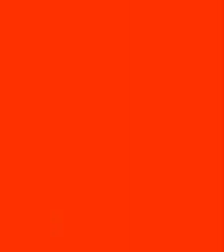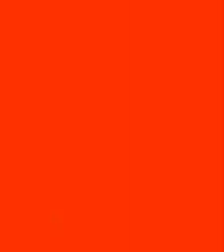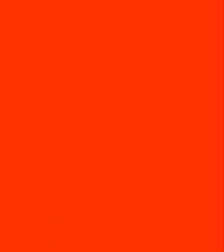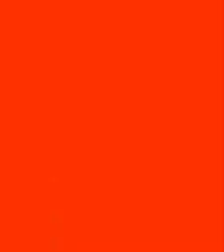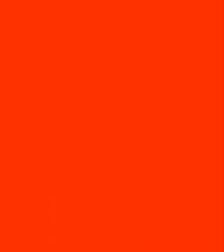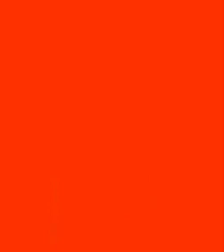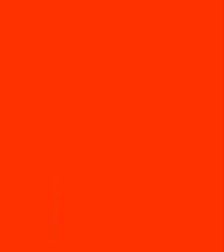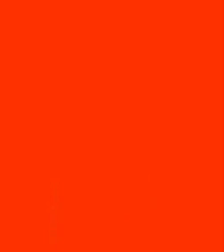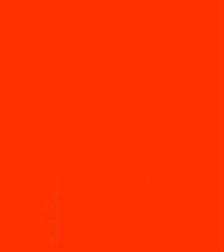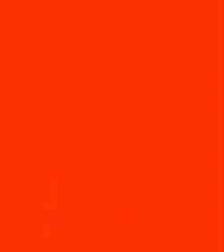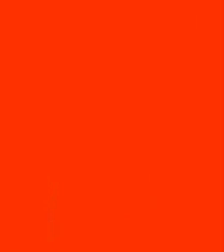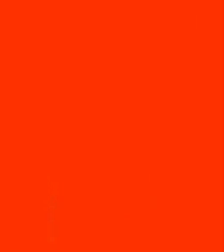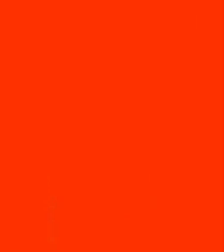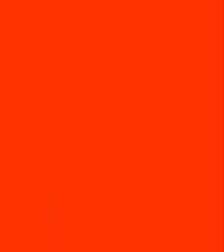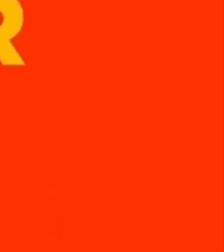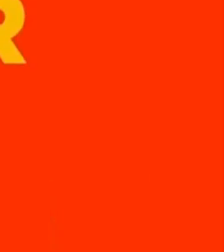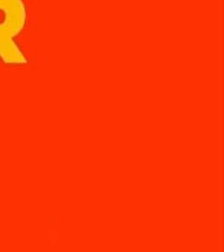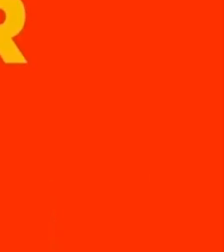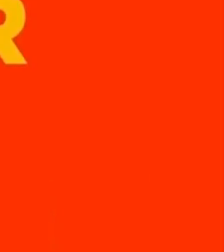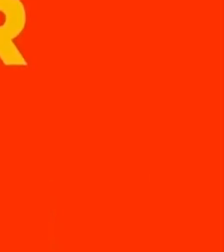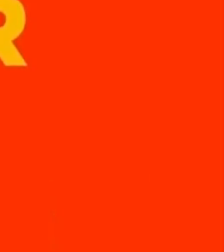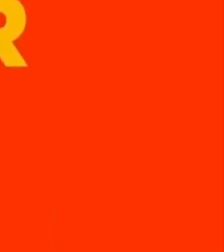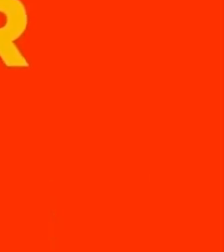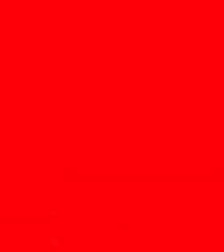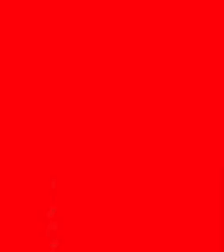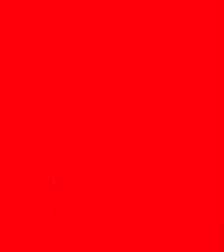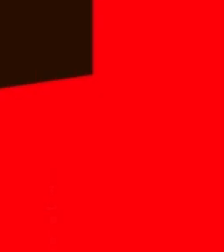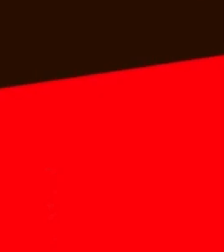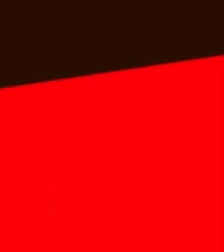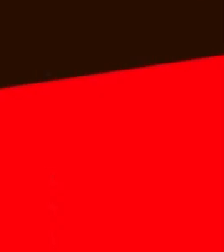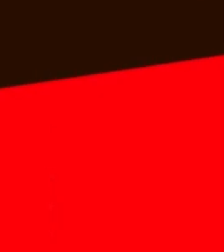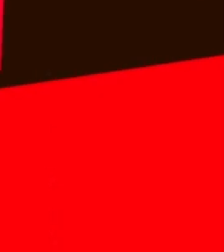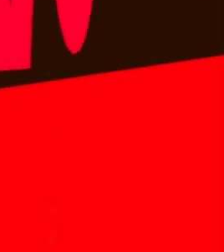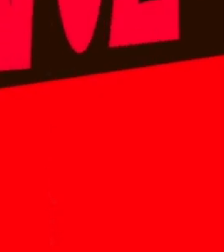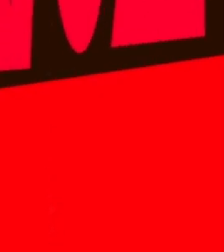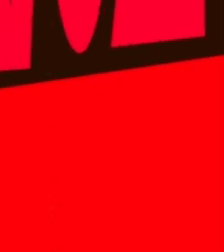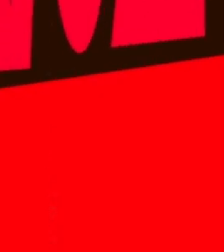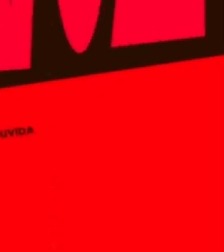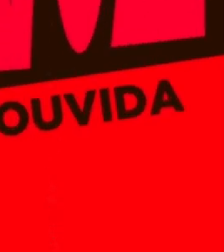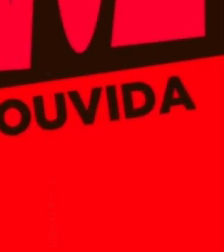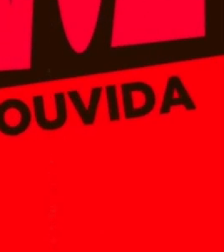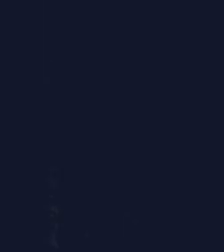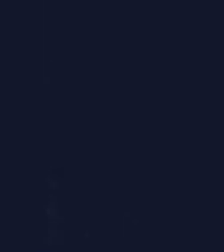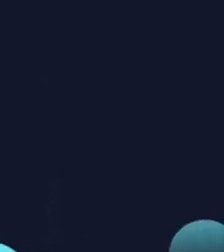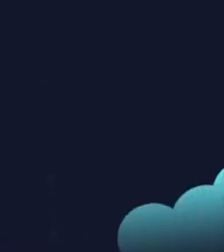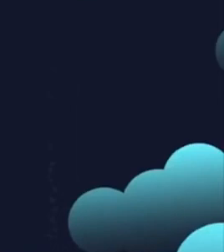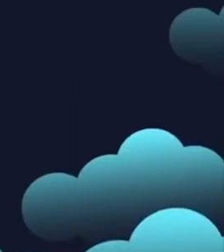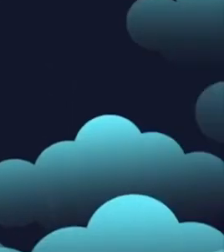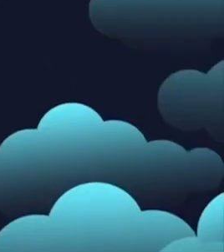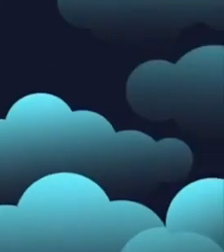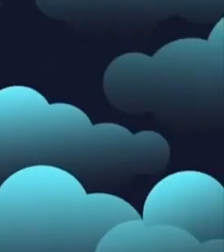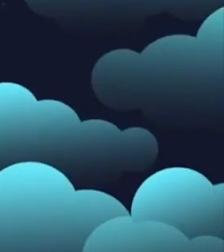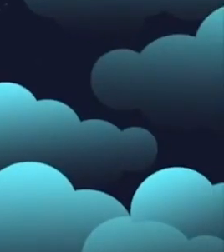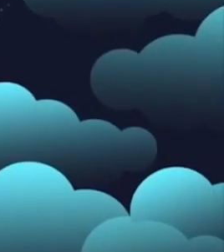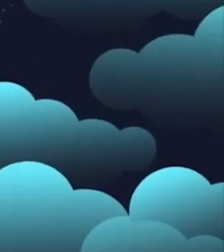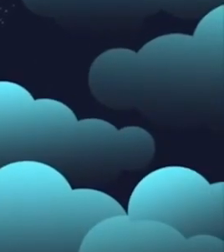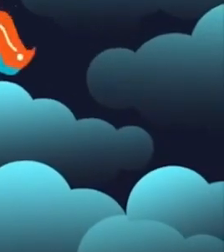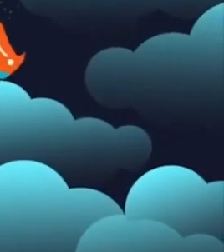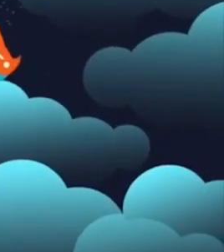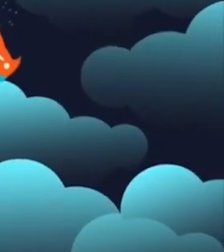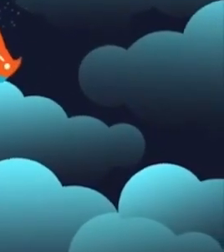sina, batalhando pra vencer. Tenho voz pra ser ouvida,